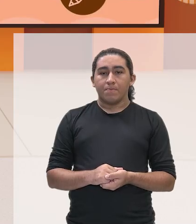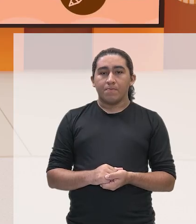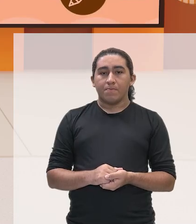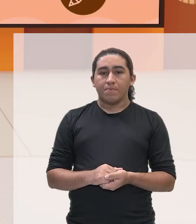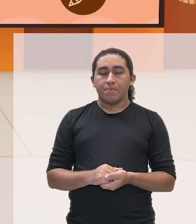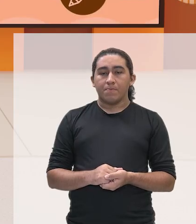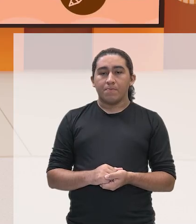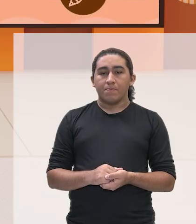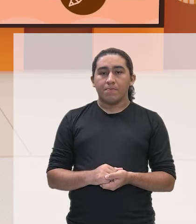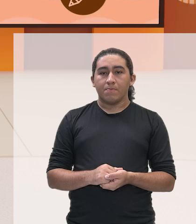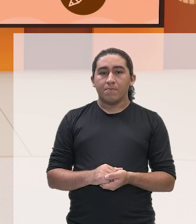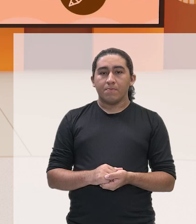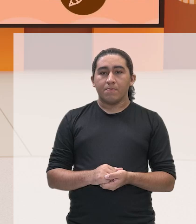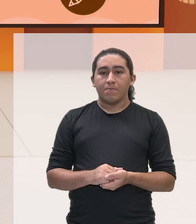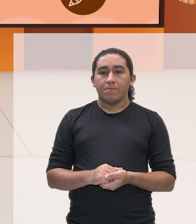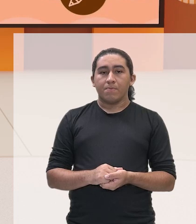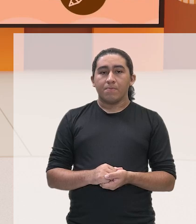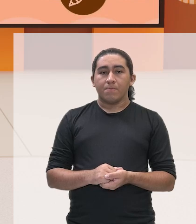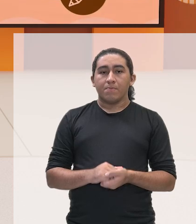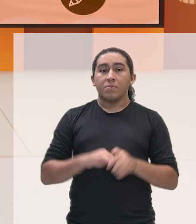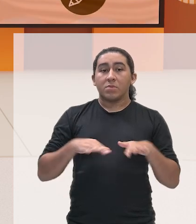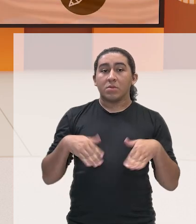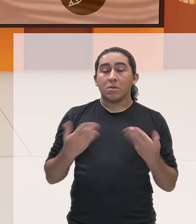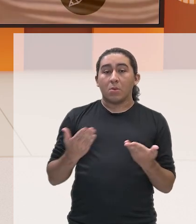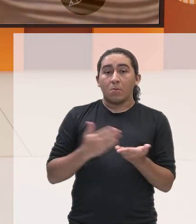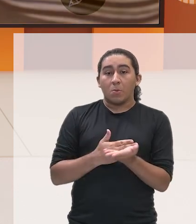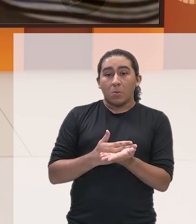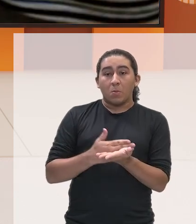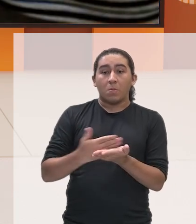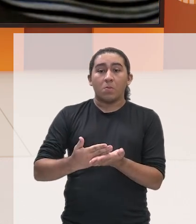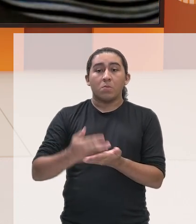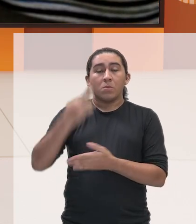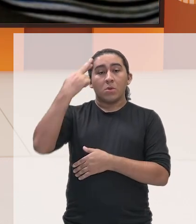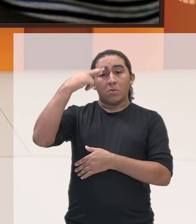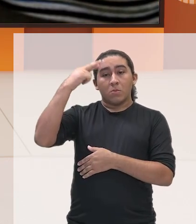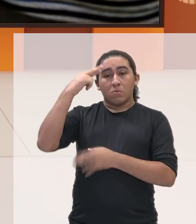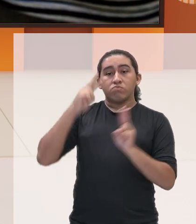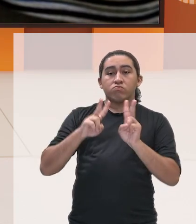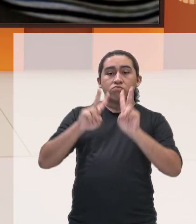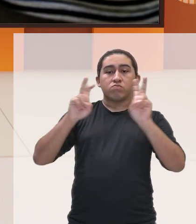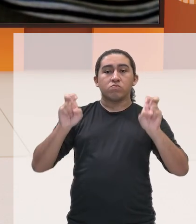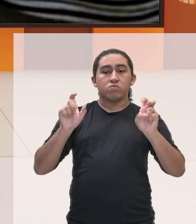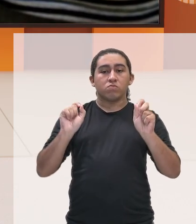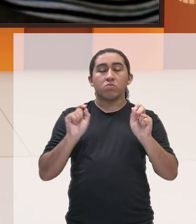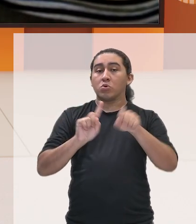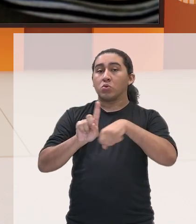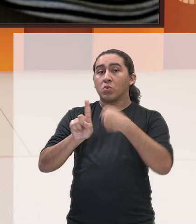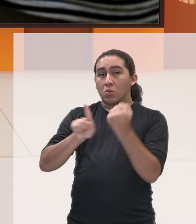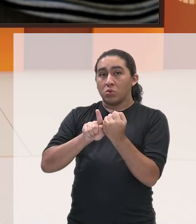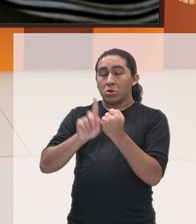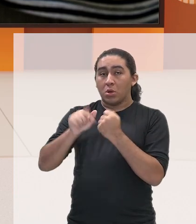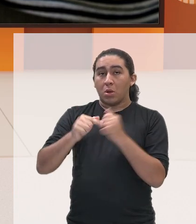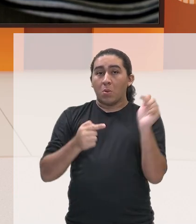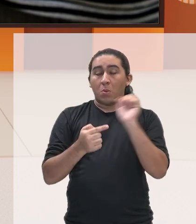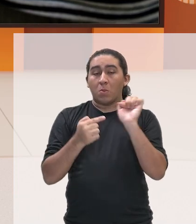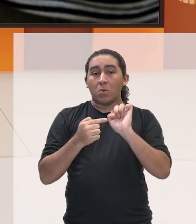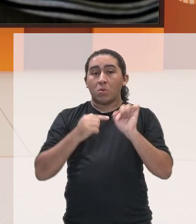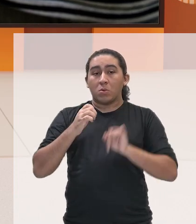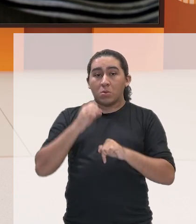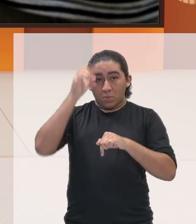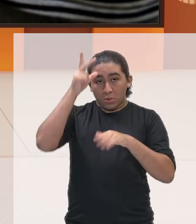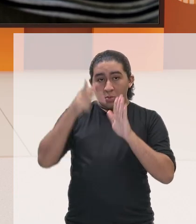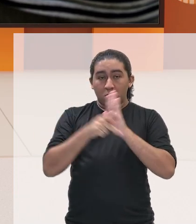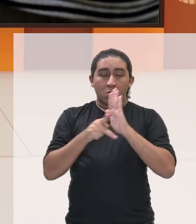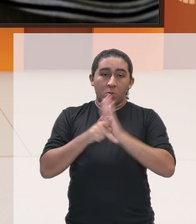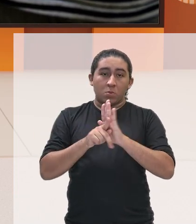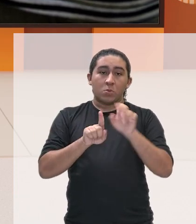Muito bem, vamos então começar a nossa reflexão aqui sobre a sociologia como objeto de conhecimento, da